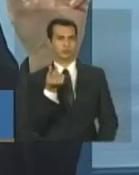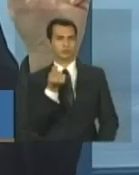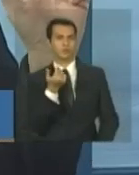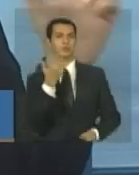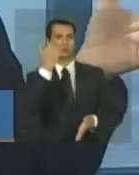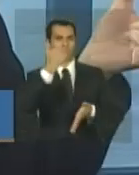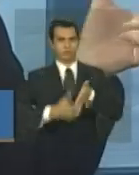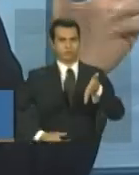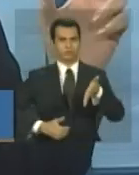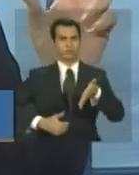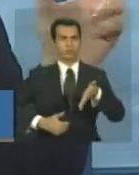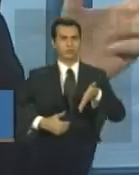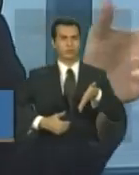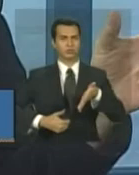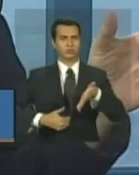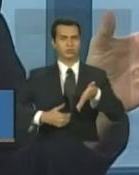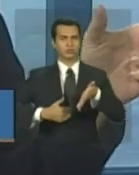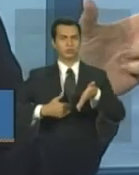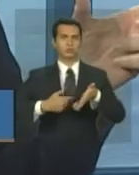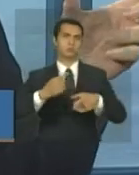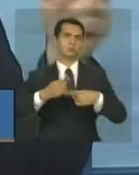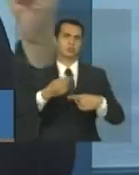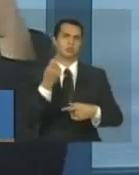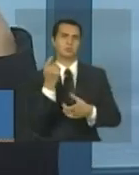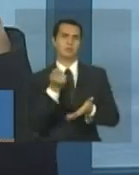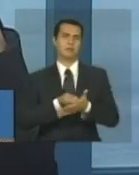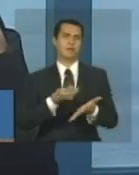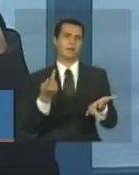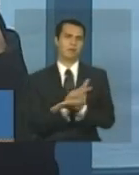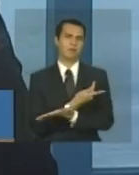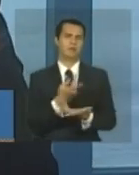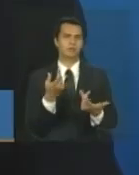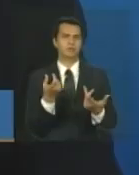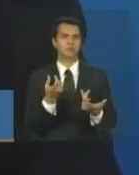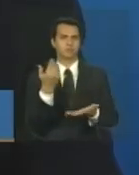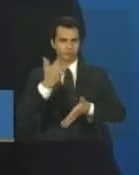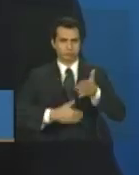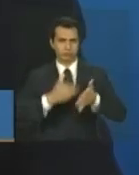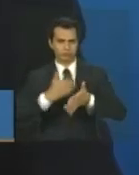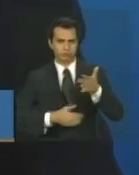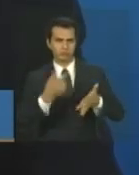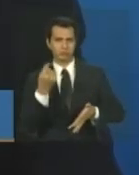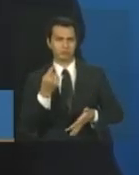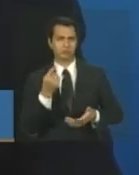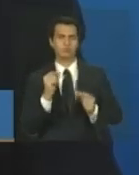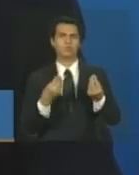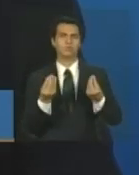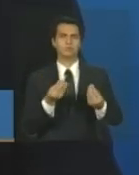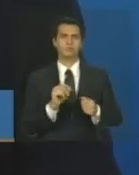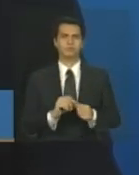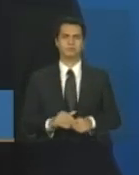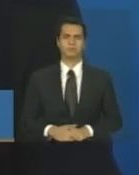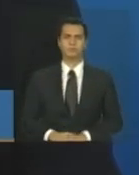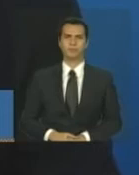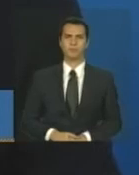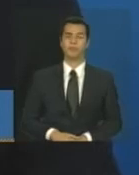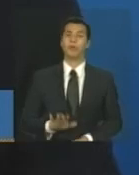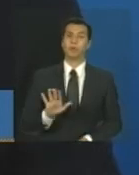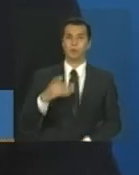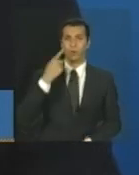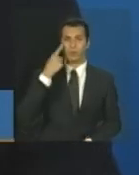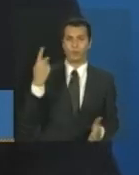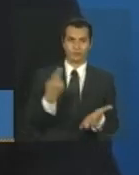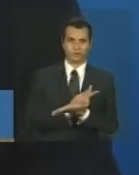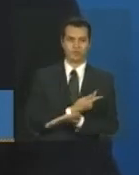valor que foi uma utilizado ou não for utilizada devidamente É verdade o que acontece é o seguinte o recurso a partir do